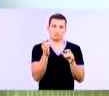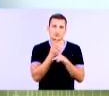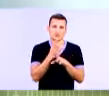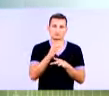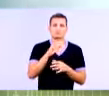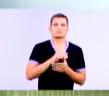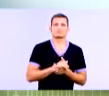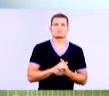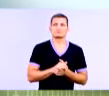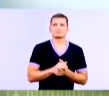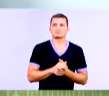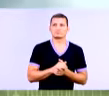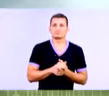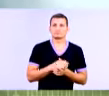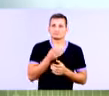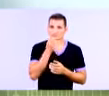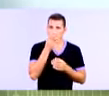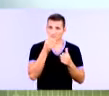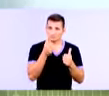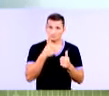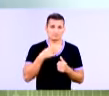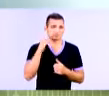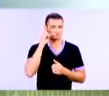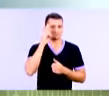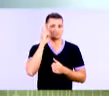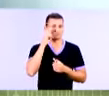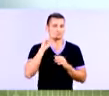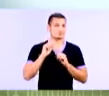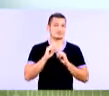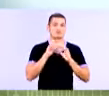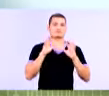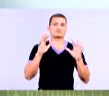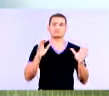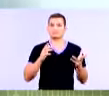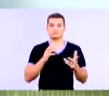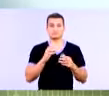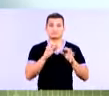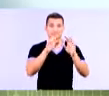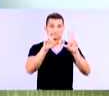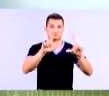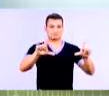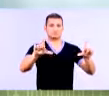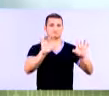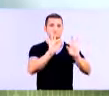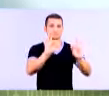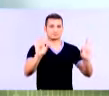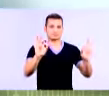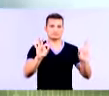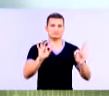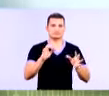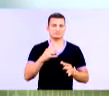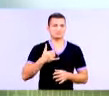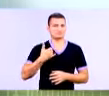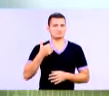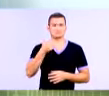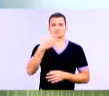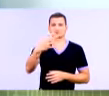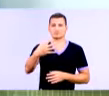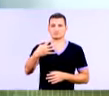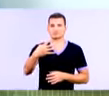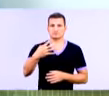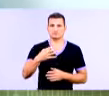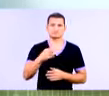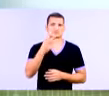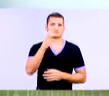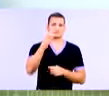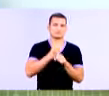Lacerda. Até aí tudo bem, eu já achei aquilo maravilhoso, sair na tela do computador, imagina, 14 anos, quer dizer, há 30